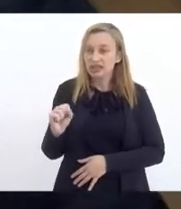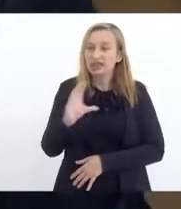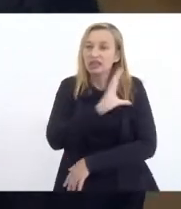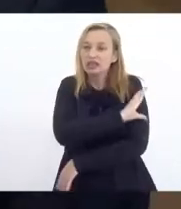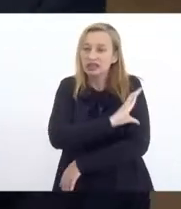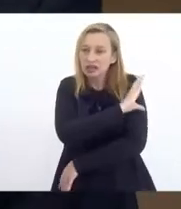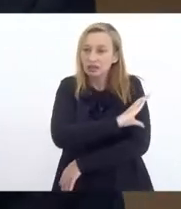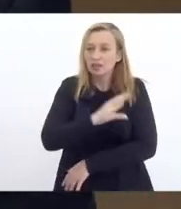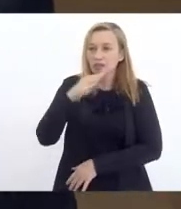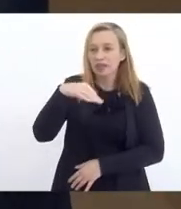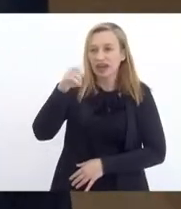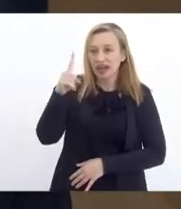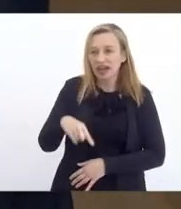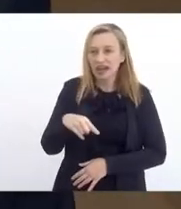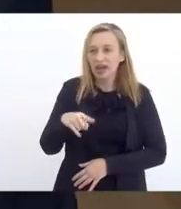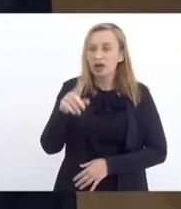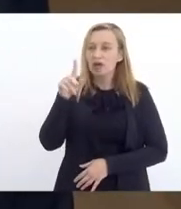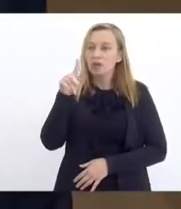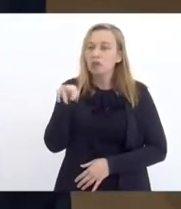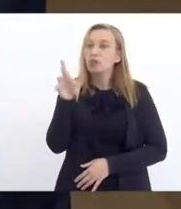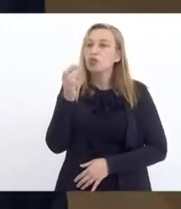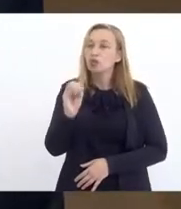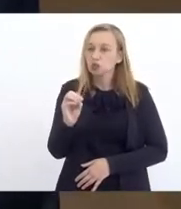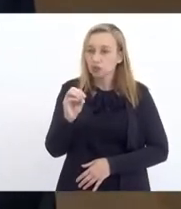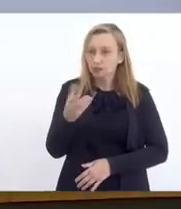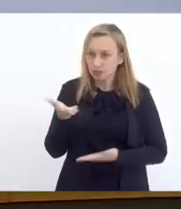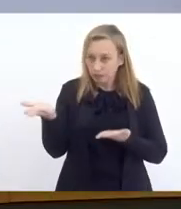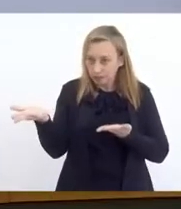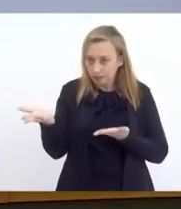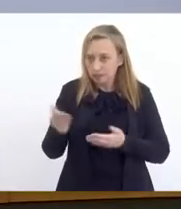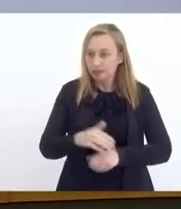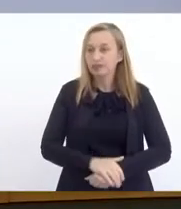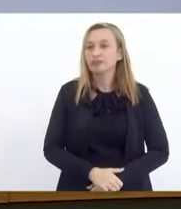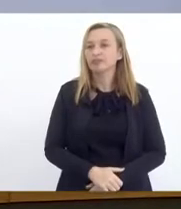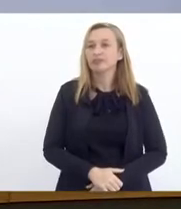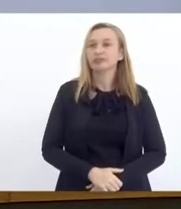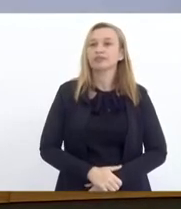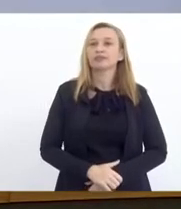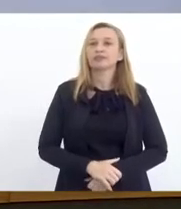Bruno Barzelay. Por favor, Bruno.